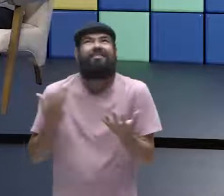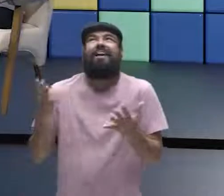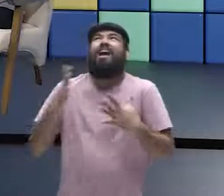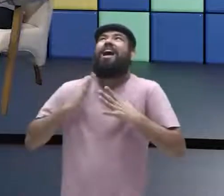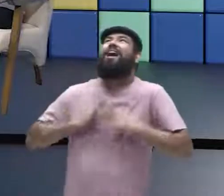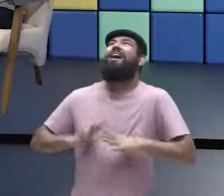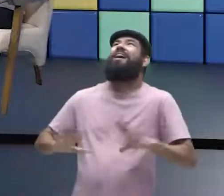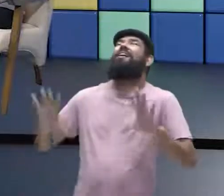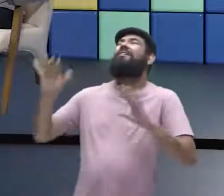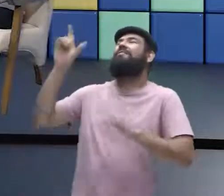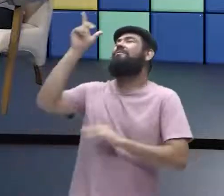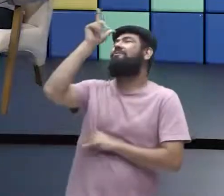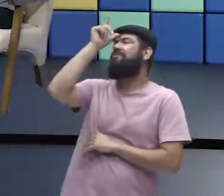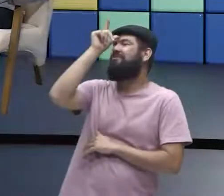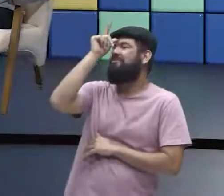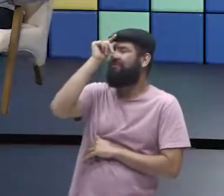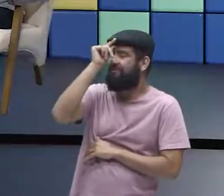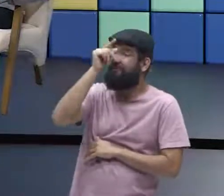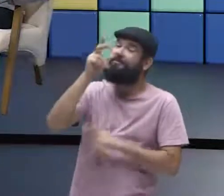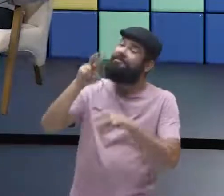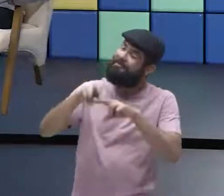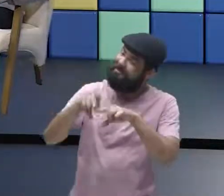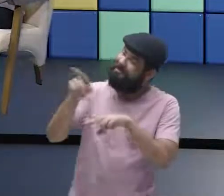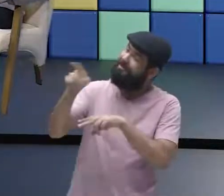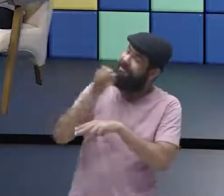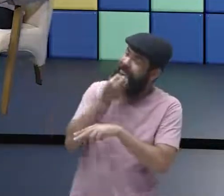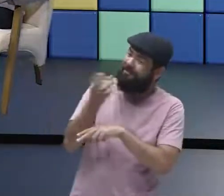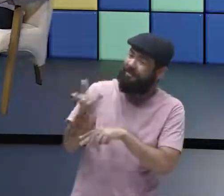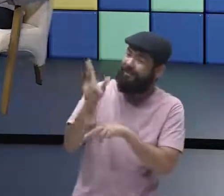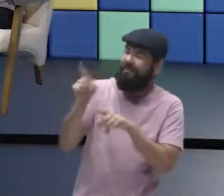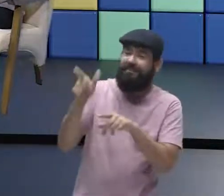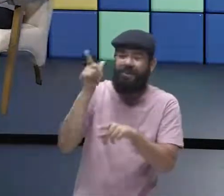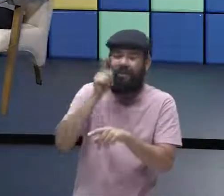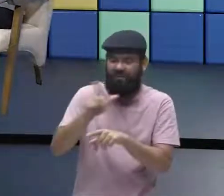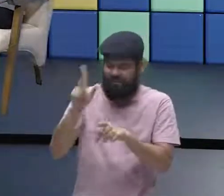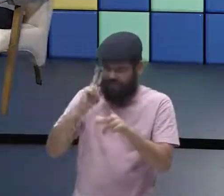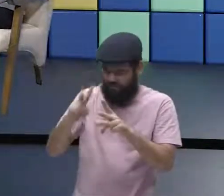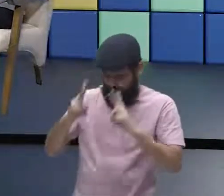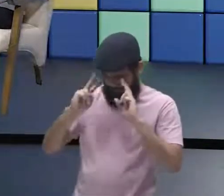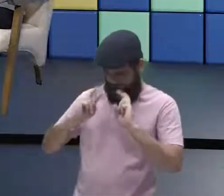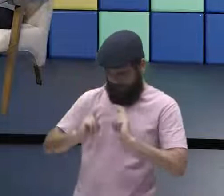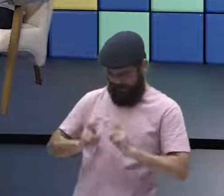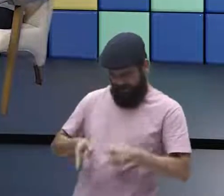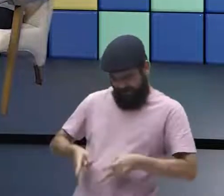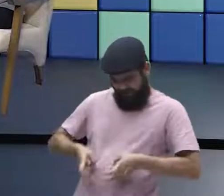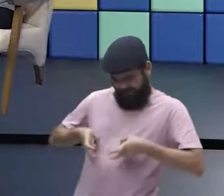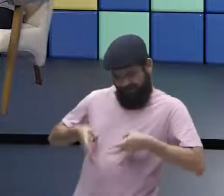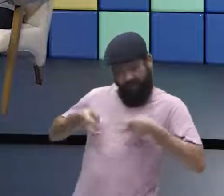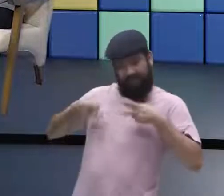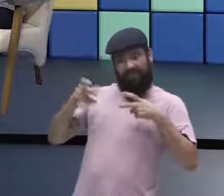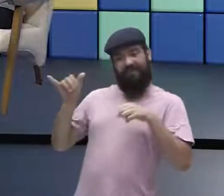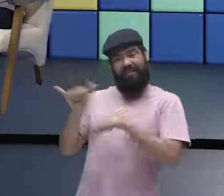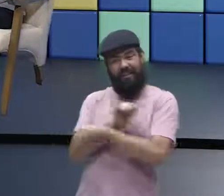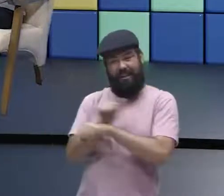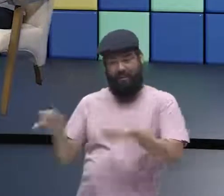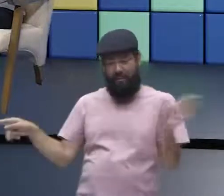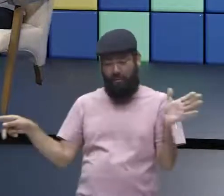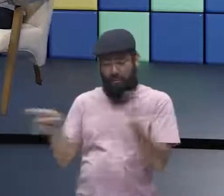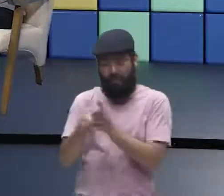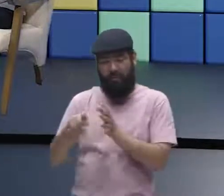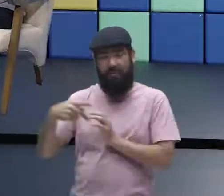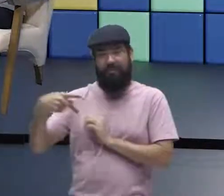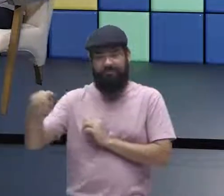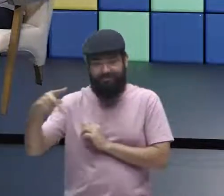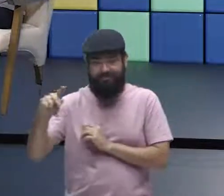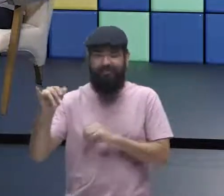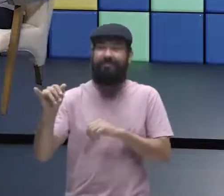relaxar, entendeu? Por isso que você ficou bem, né? Consegui porque você teve essa estratégia, né, de sair dali e ir para